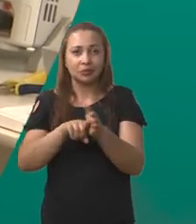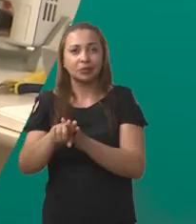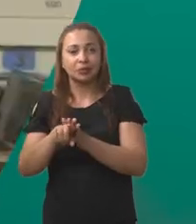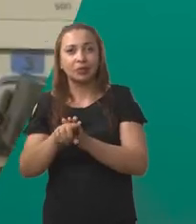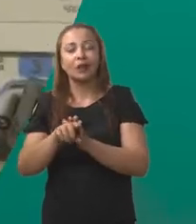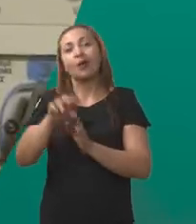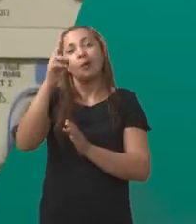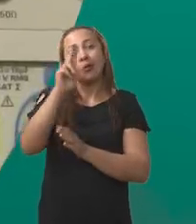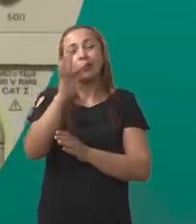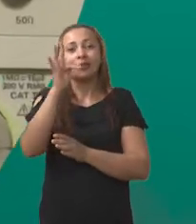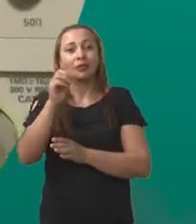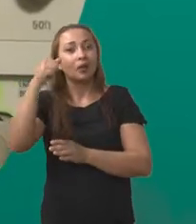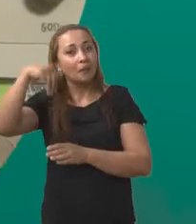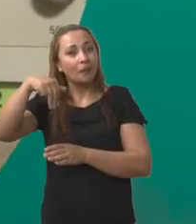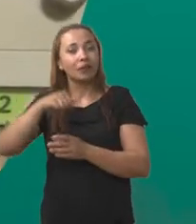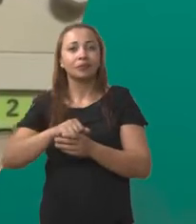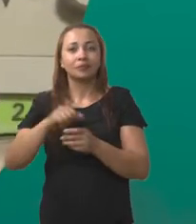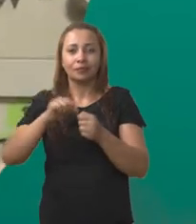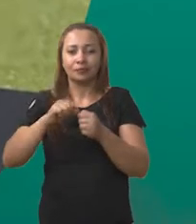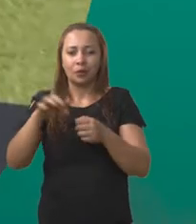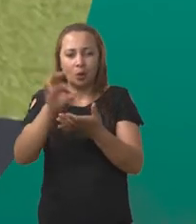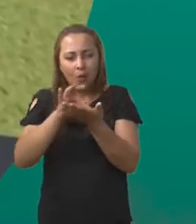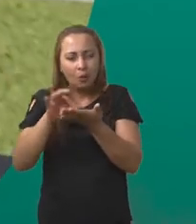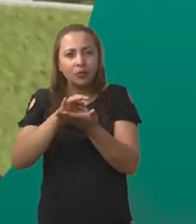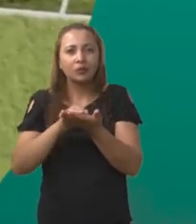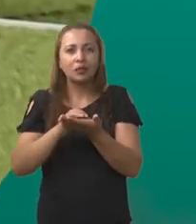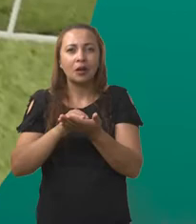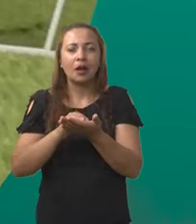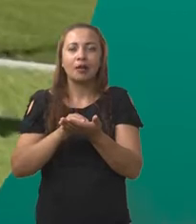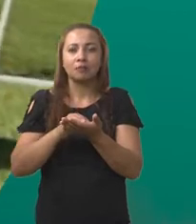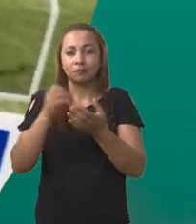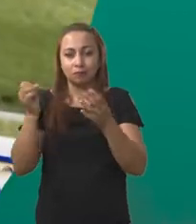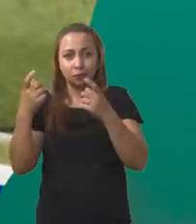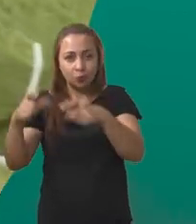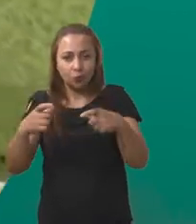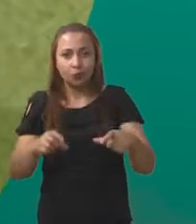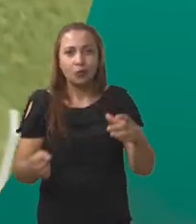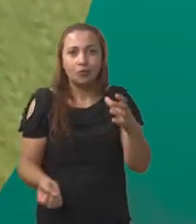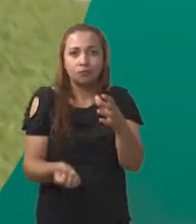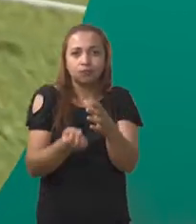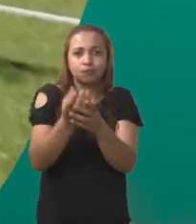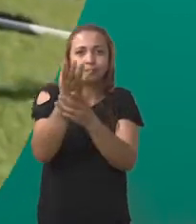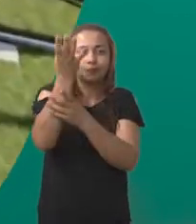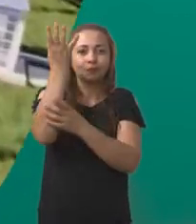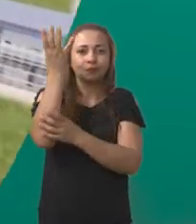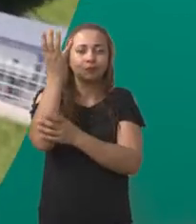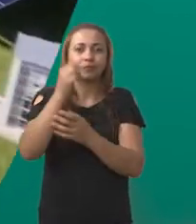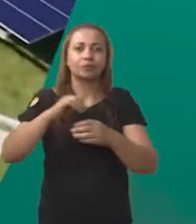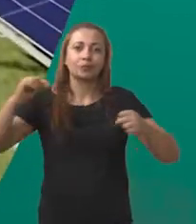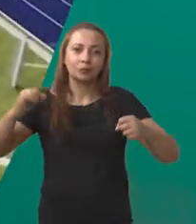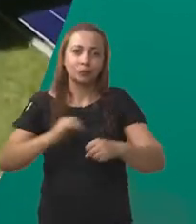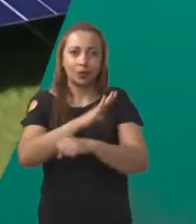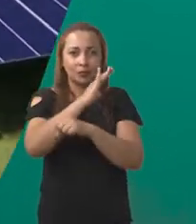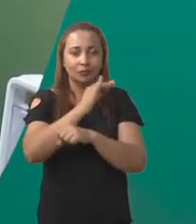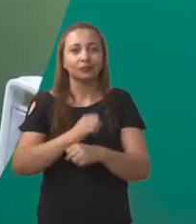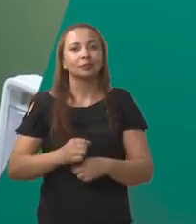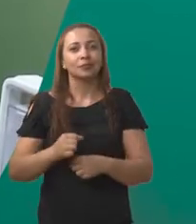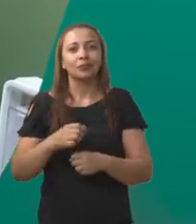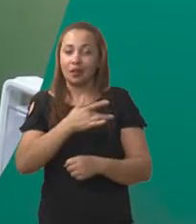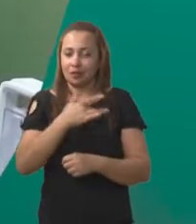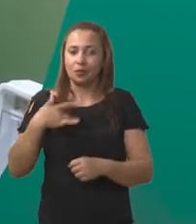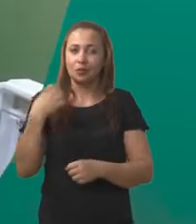pesquisadores da Universidade Federal do Maranhão promete utilizar as micro redes como fonte de lançamento de foguetes